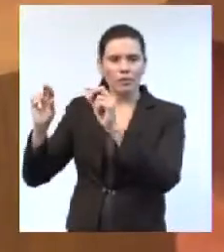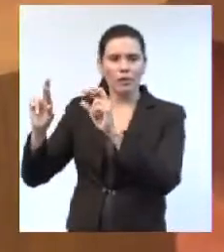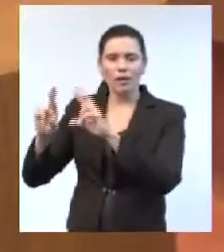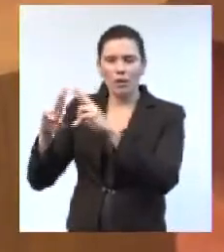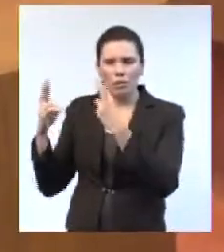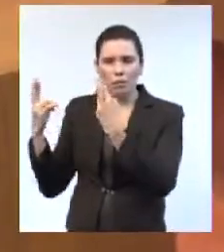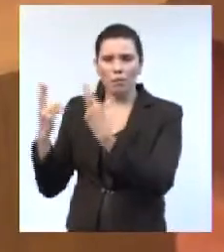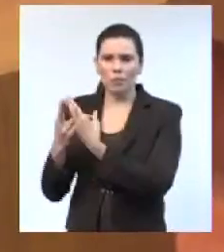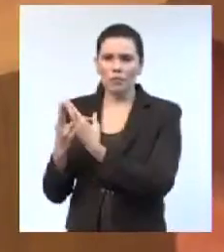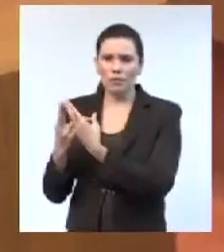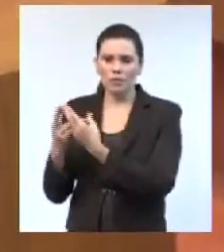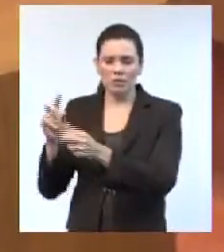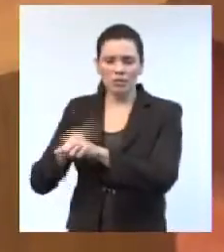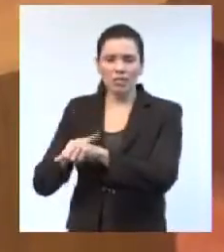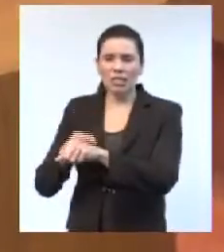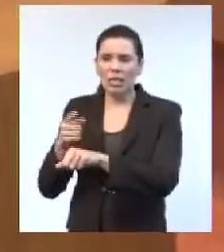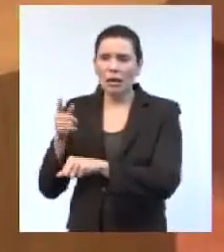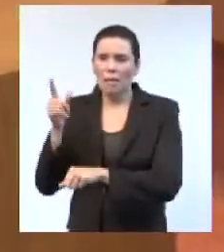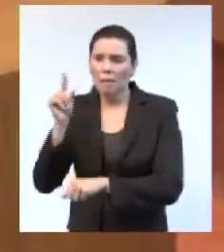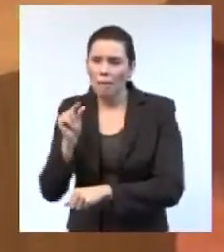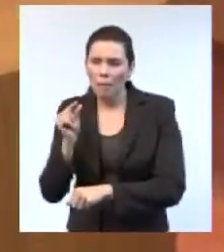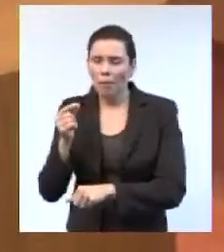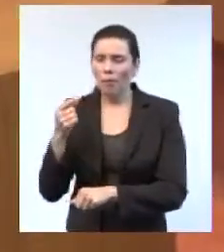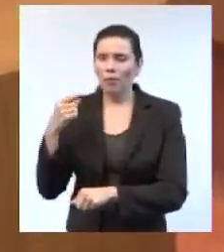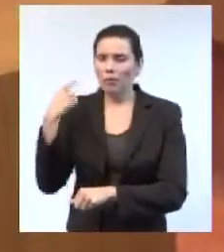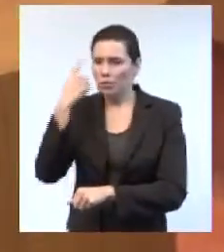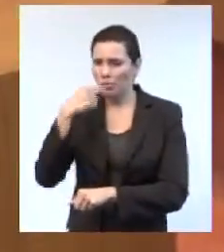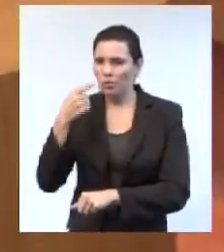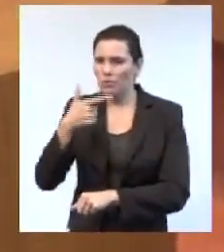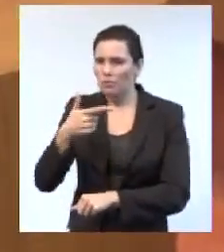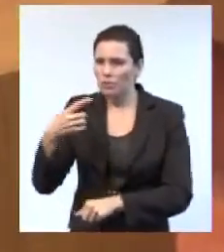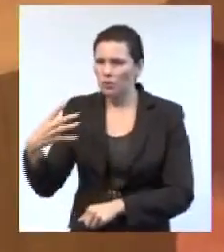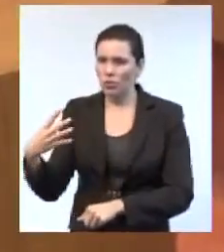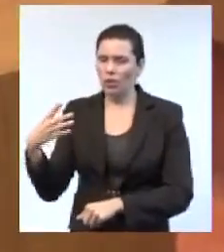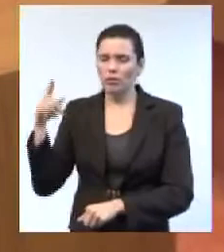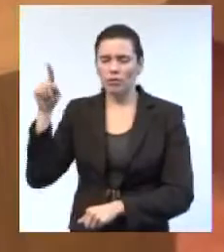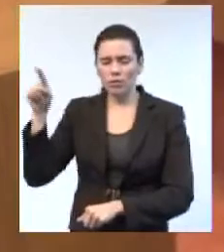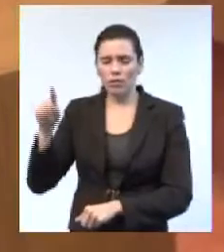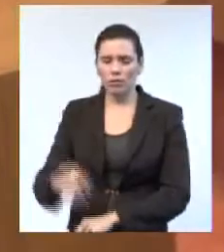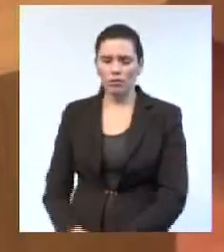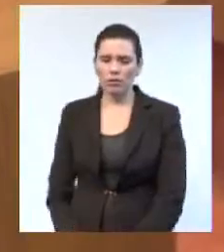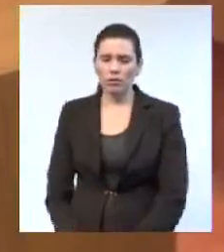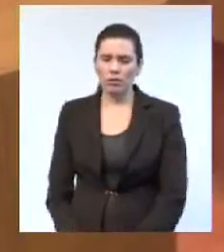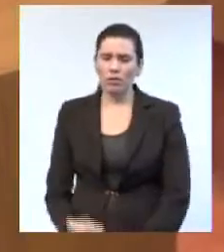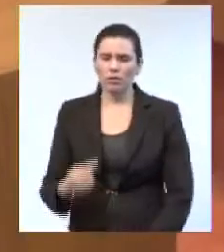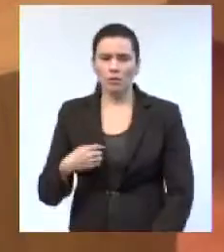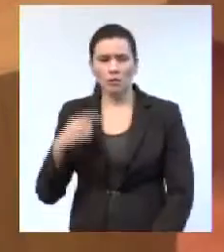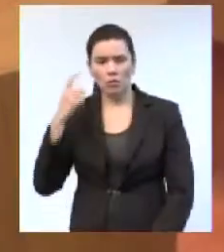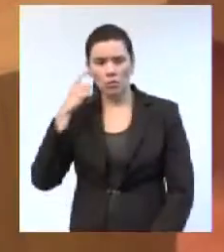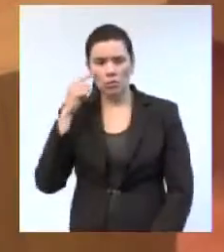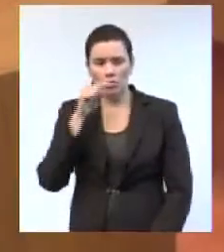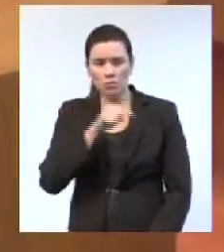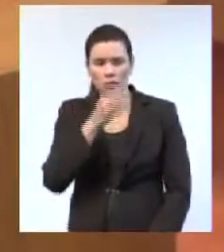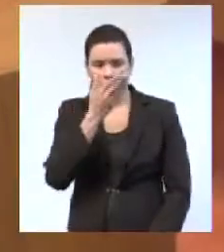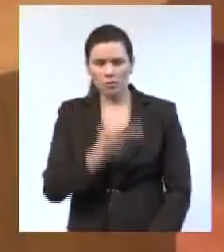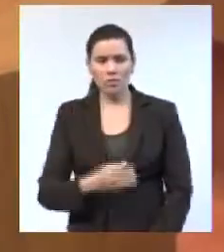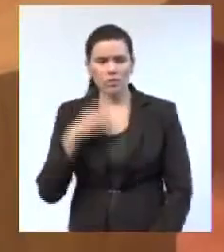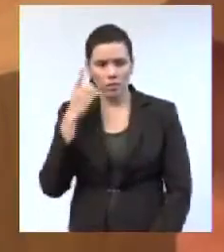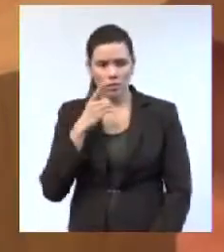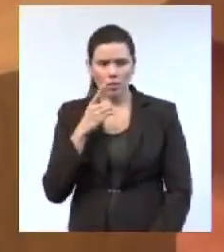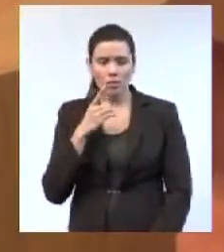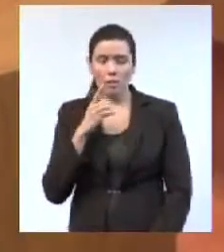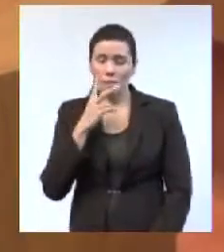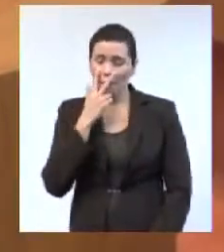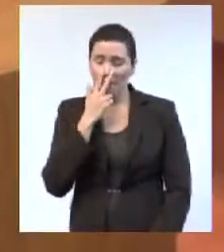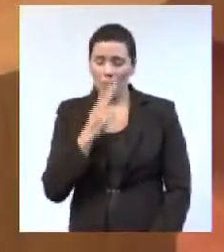nisso, que o deputado Adriano tem até uma certa simpatia pela ditadura militar. Porque certamente se a intervenção se dará